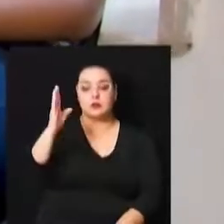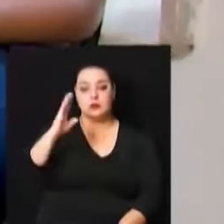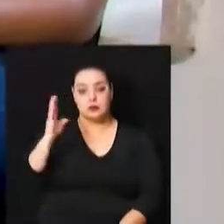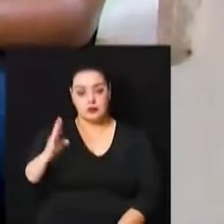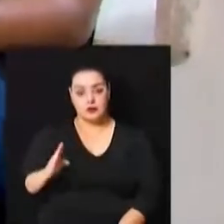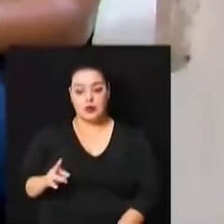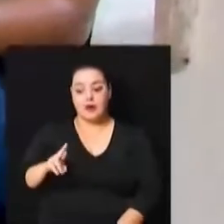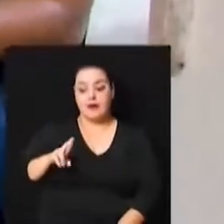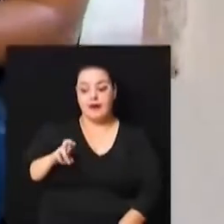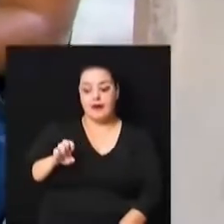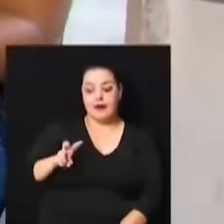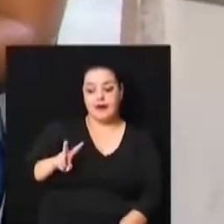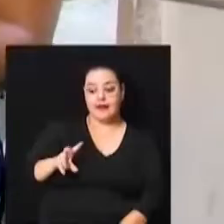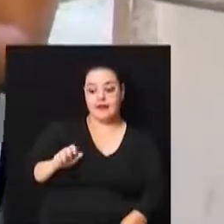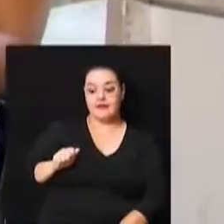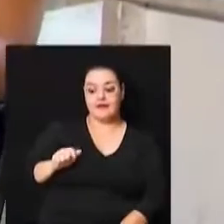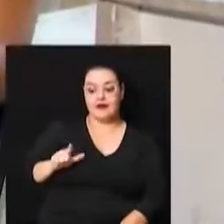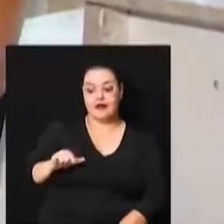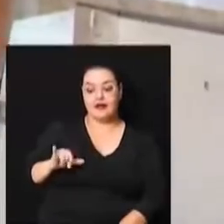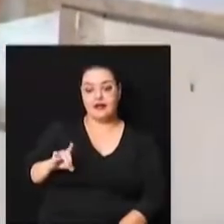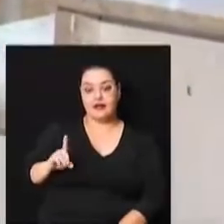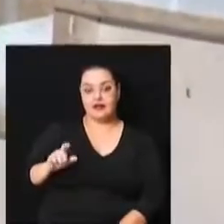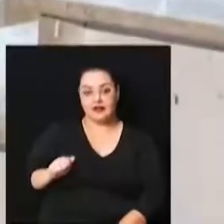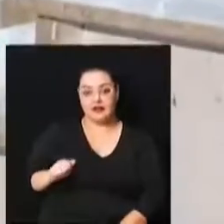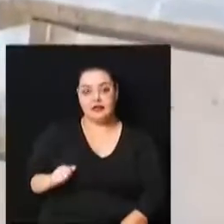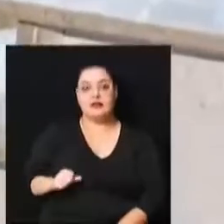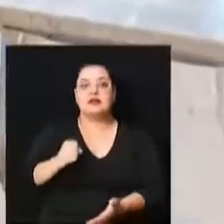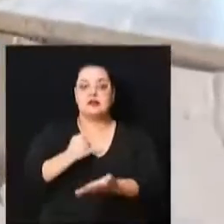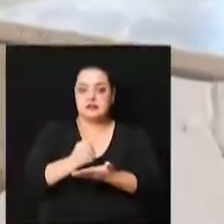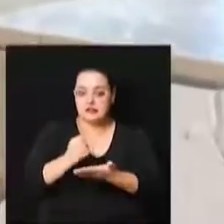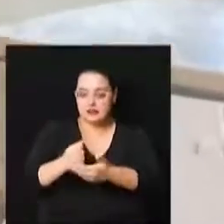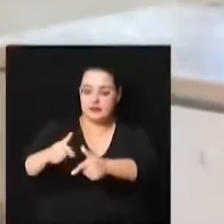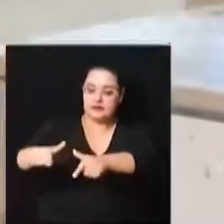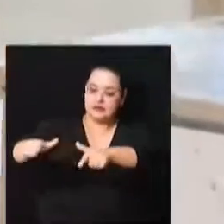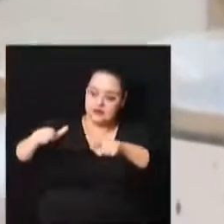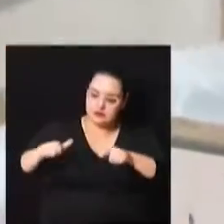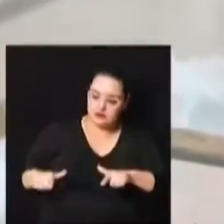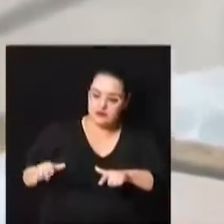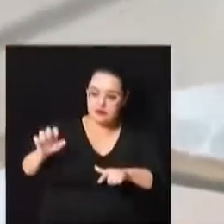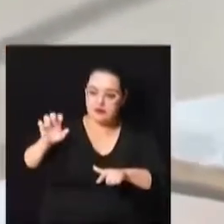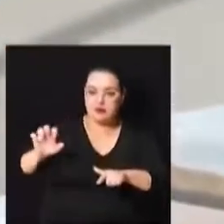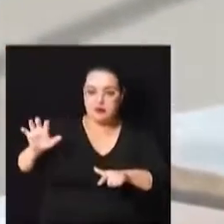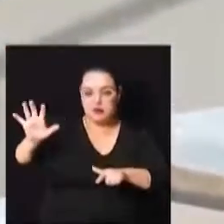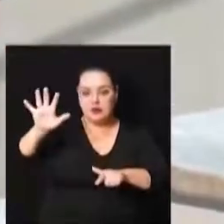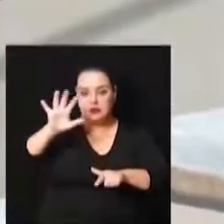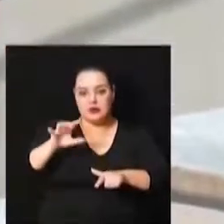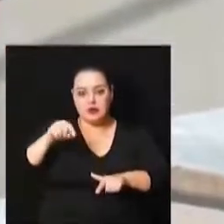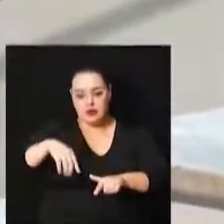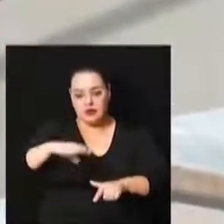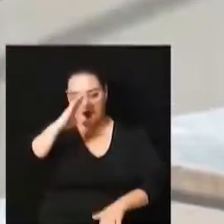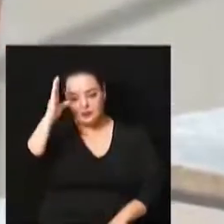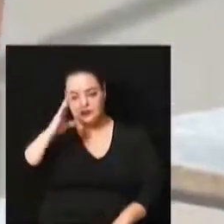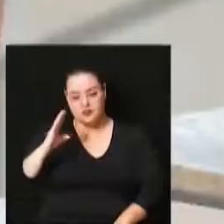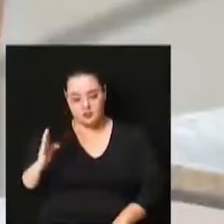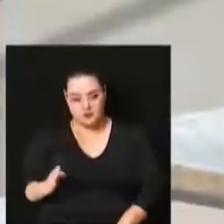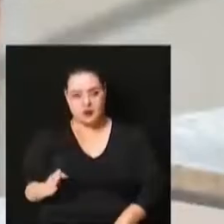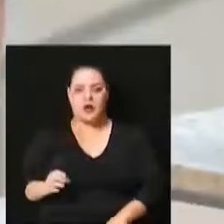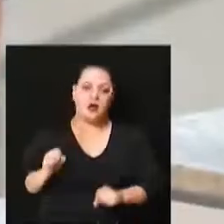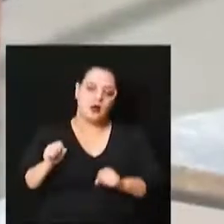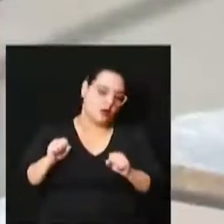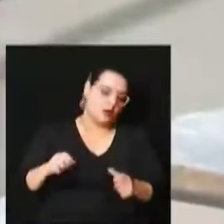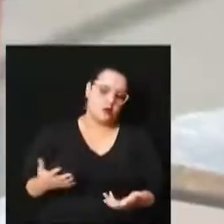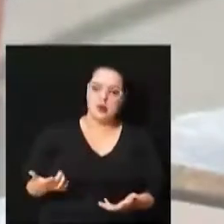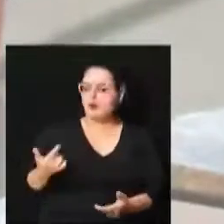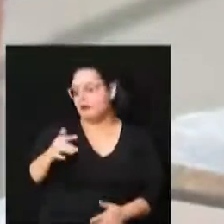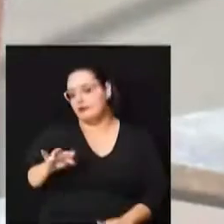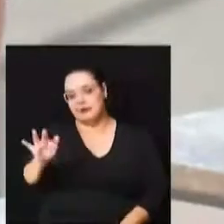teria que fazer o Revalida, que é a prova que certifica o diploma europeu aqui no Brasil, mas é possível, sim. Aí pode, né? Aí não pode, precisa, tranquilo.